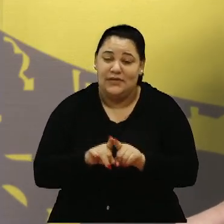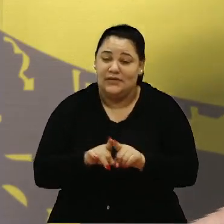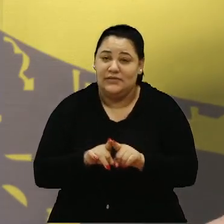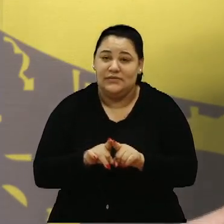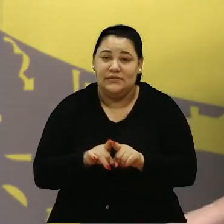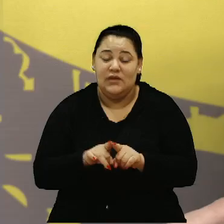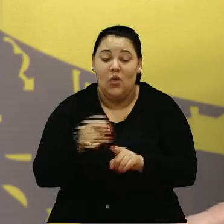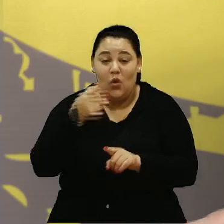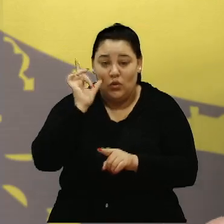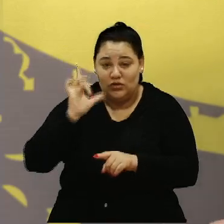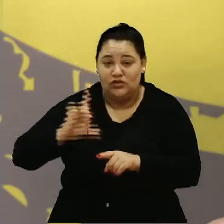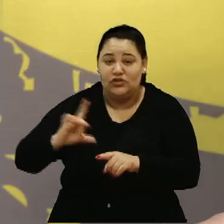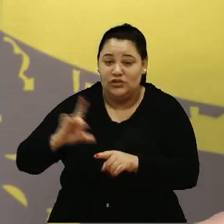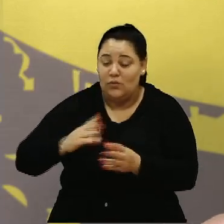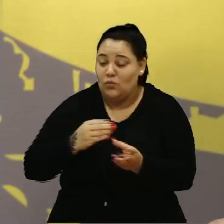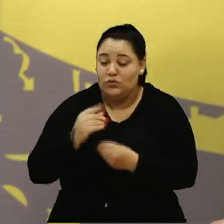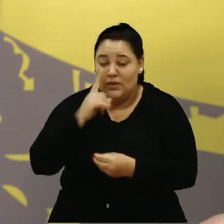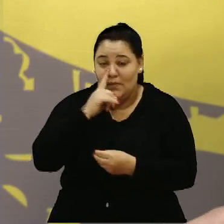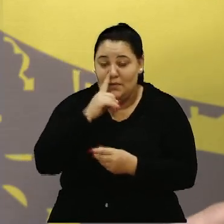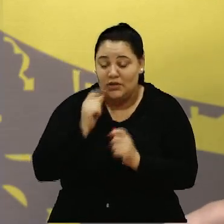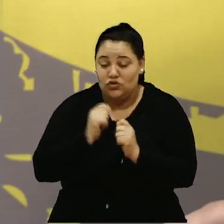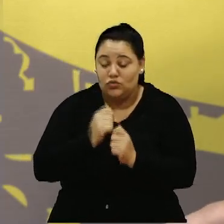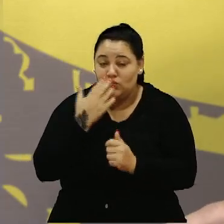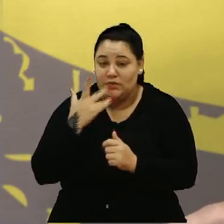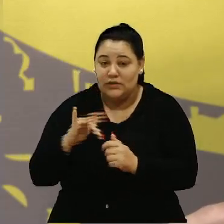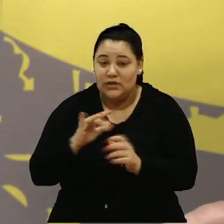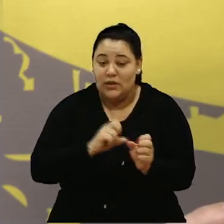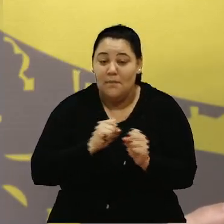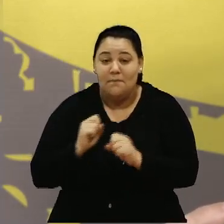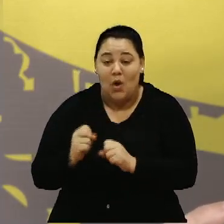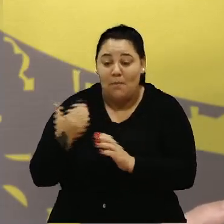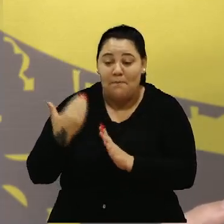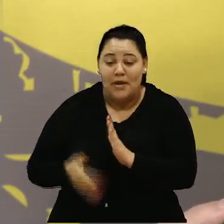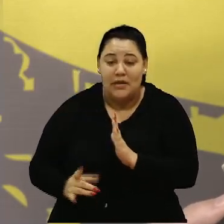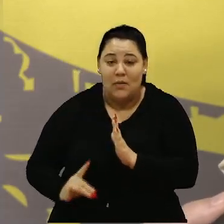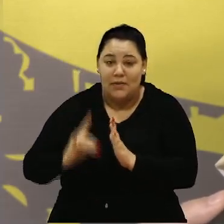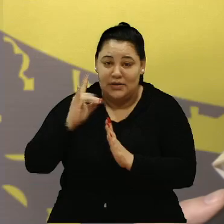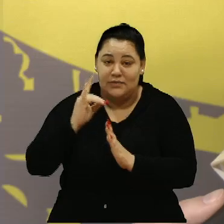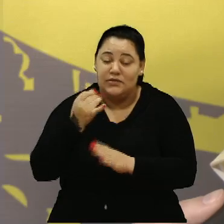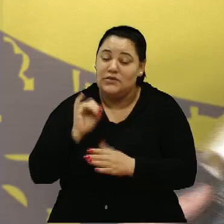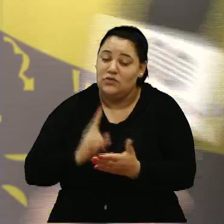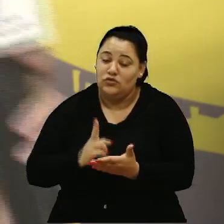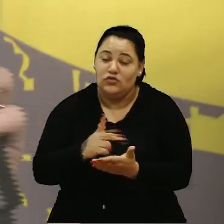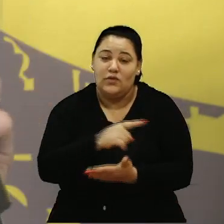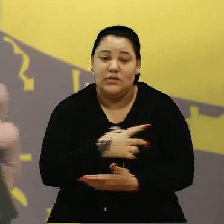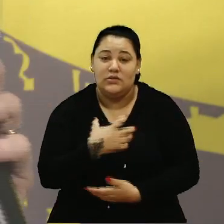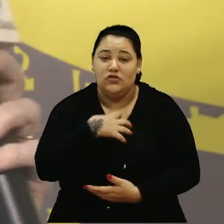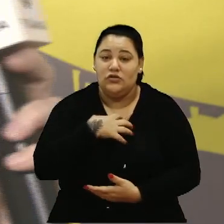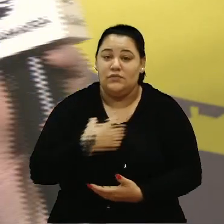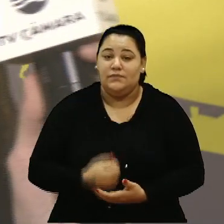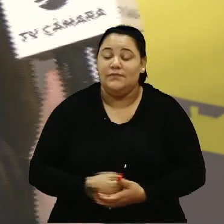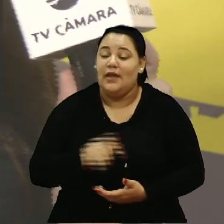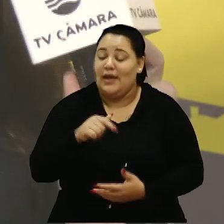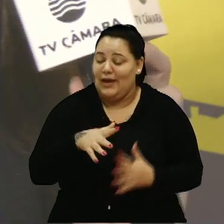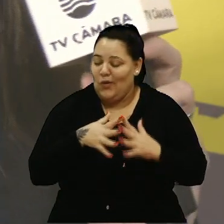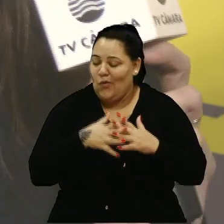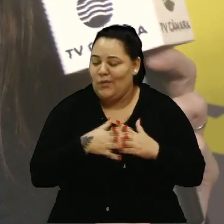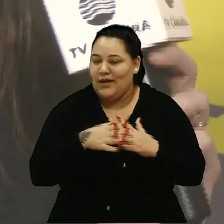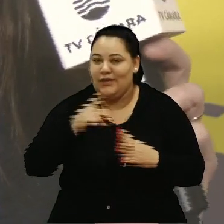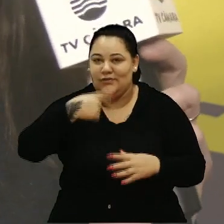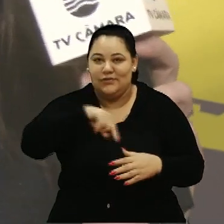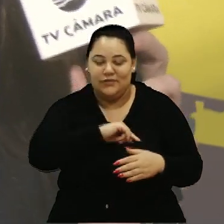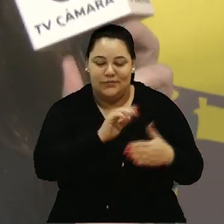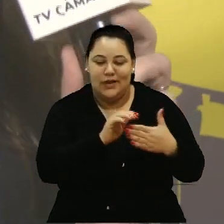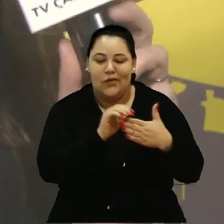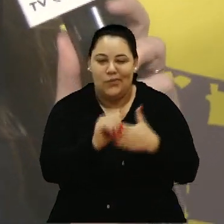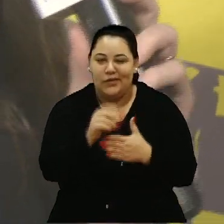tinham várias mães aqui com crianças que podem ficar na rua se essa situação continuar. É bem complicado, a gente vai estar acompanhando